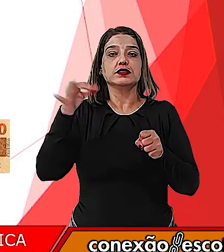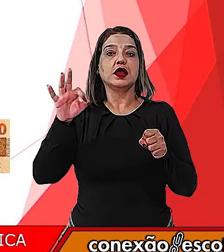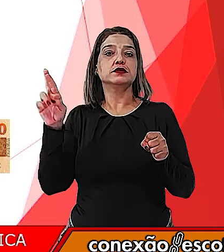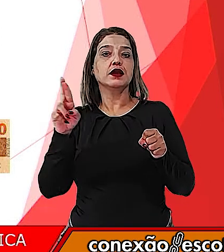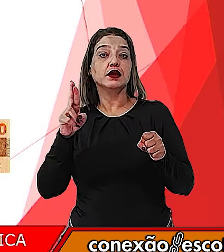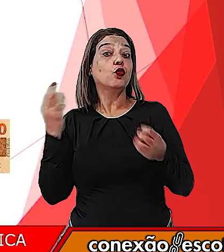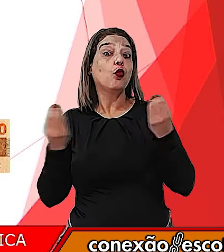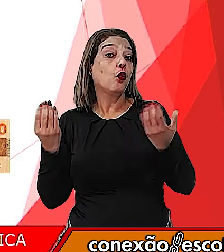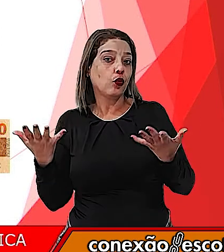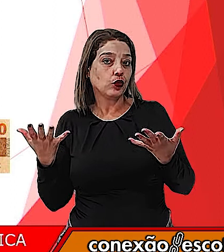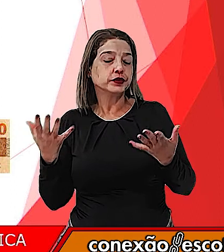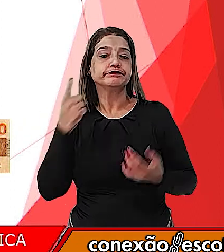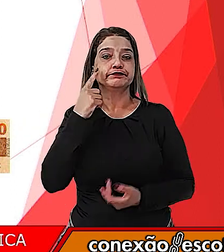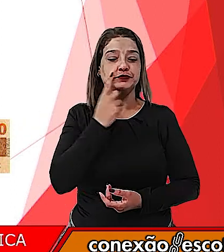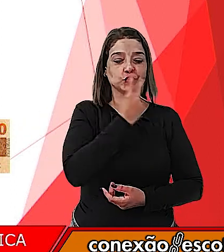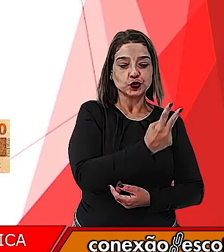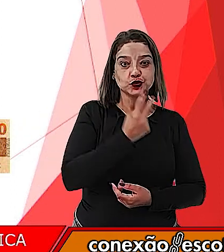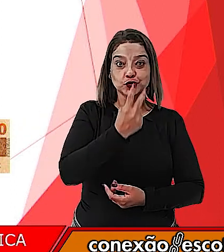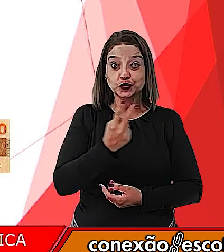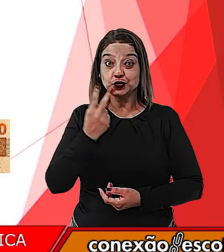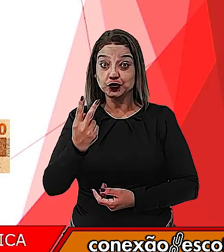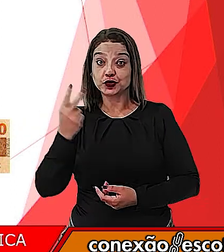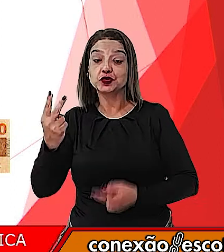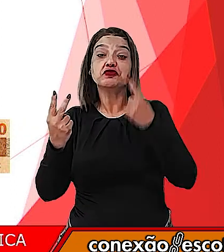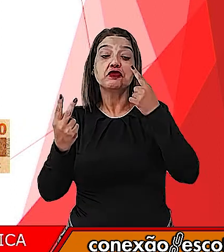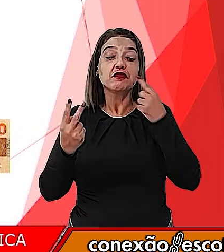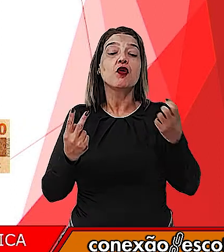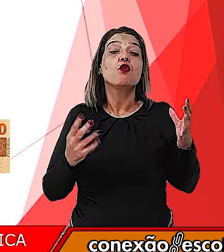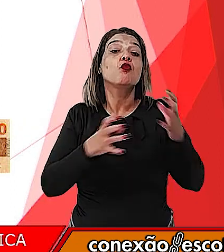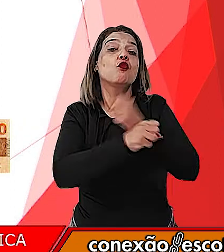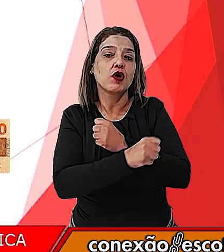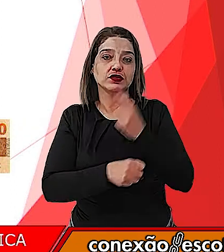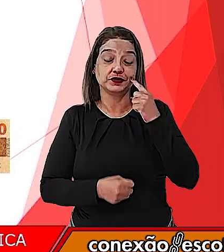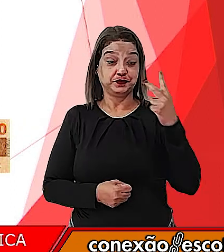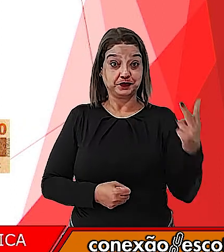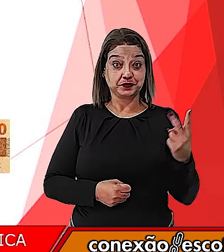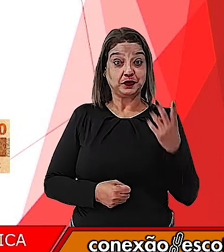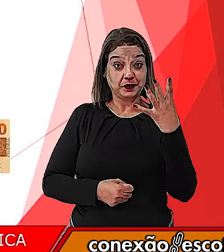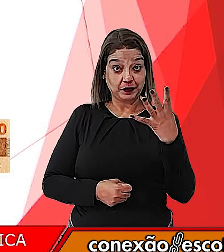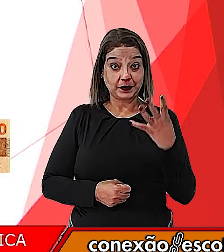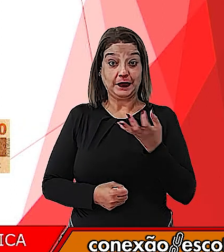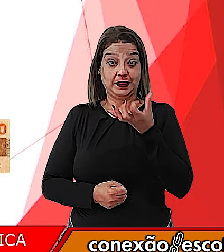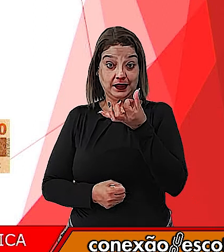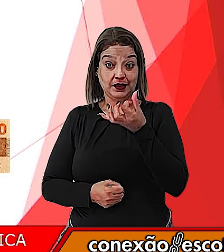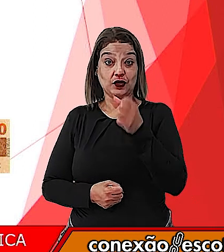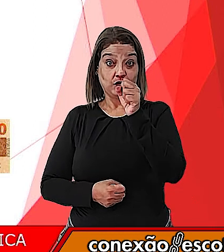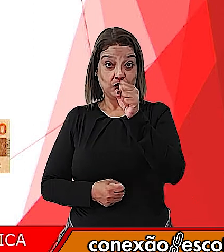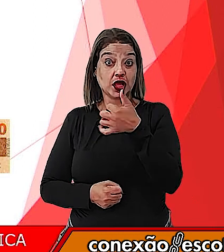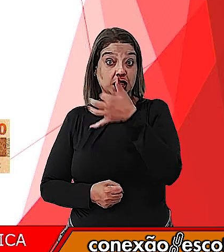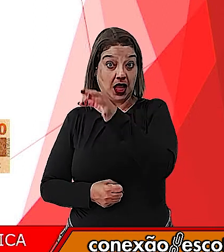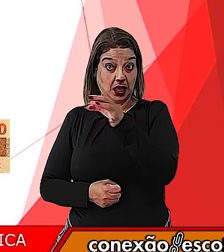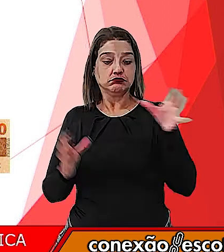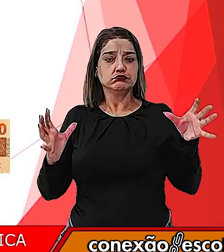R$ 10? Então vamos colocar de dois e contar de dois em dois. 2, 4, 6,